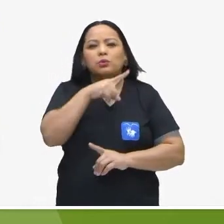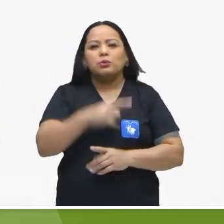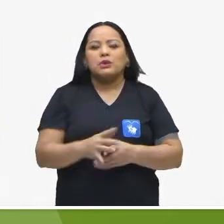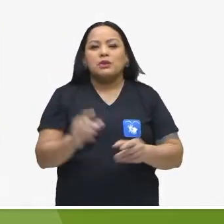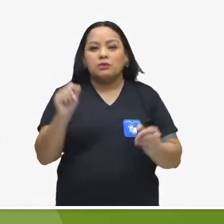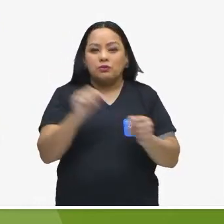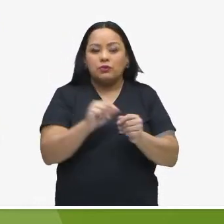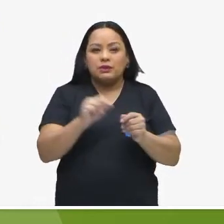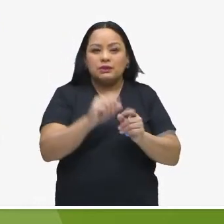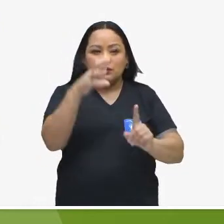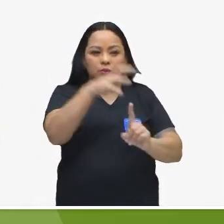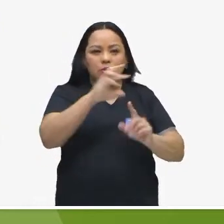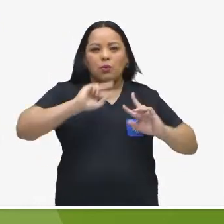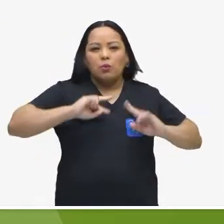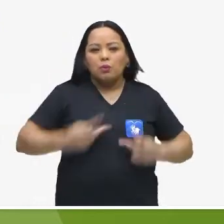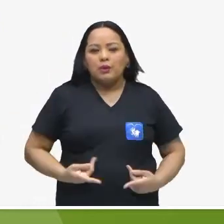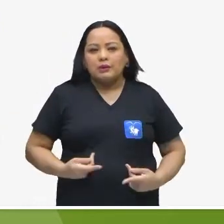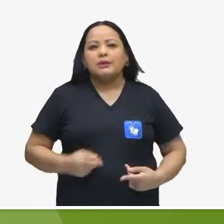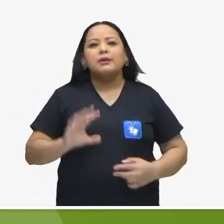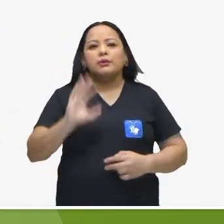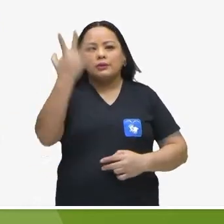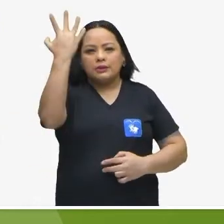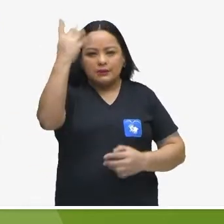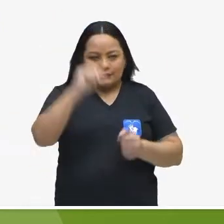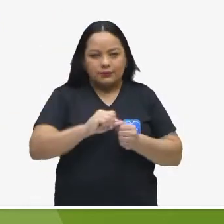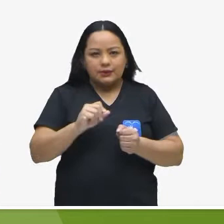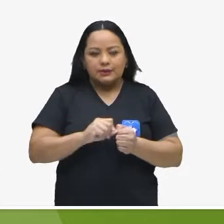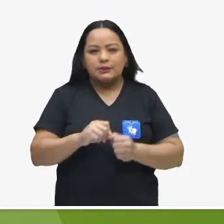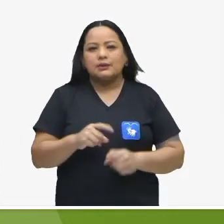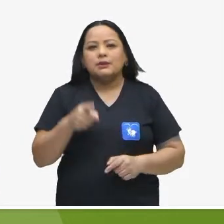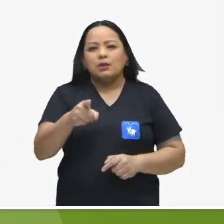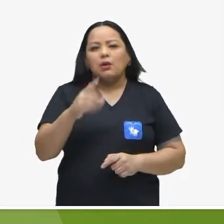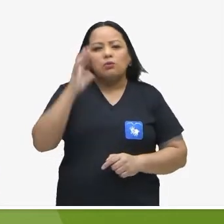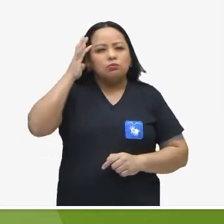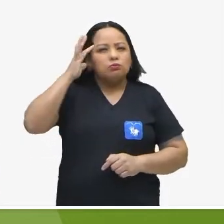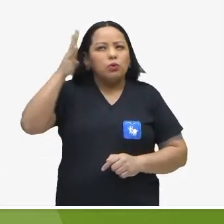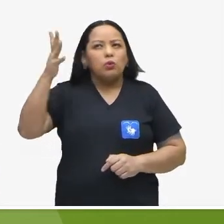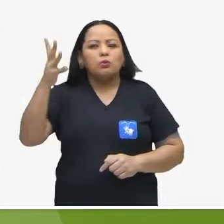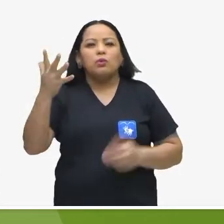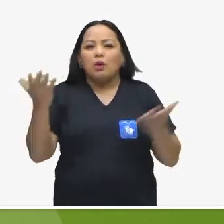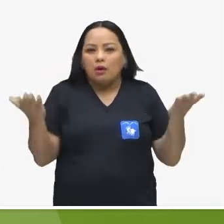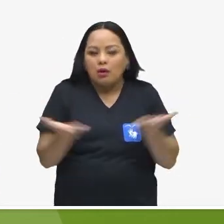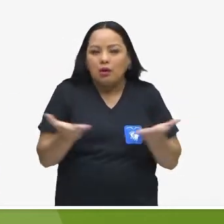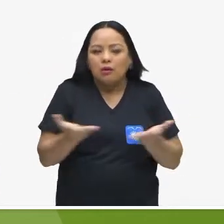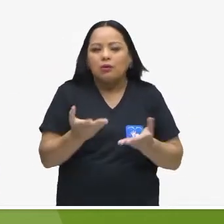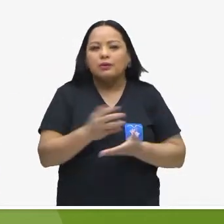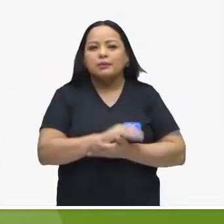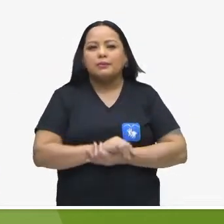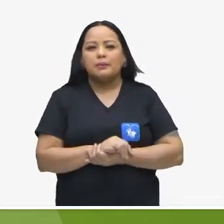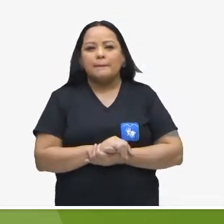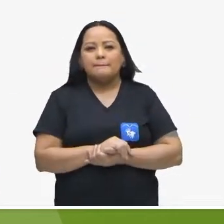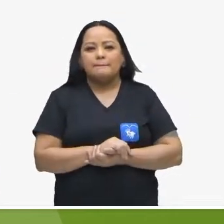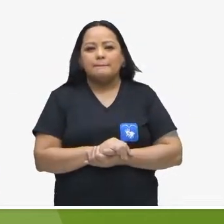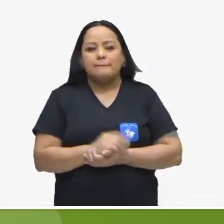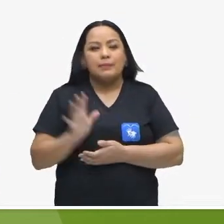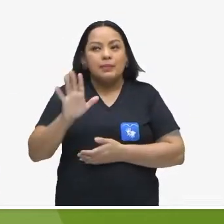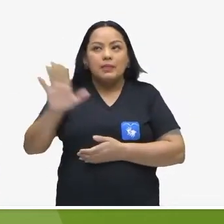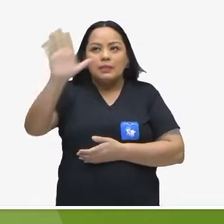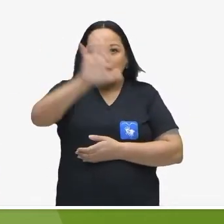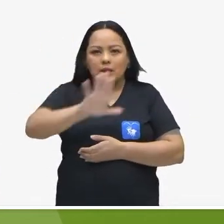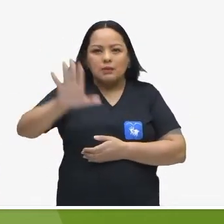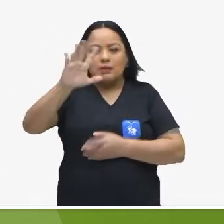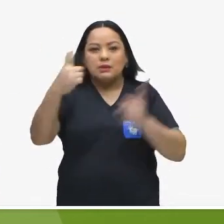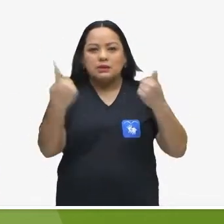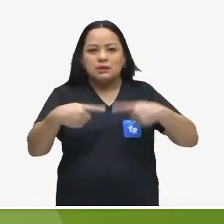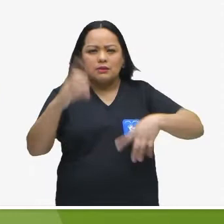ação humana pode gerar. Então, vocês puderam ter uma ideia aí através da nossa imagem do desafio do